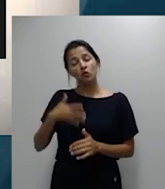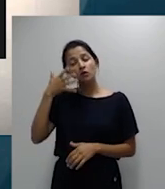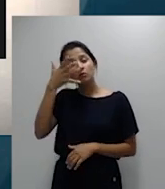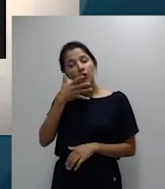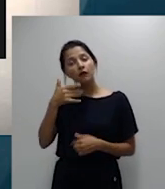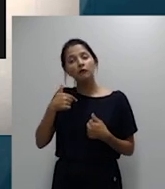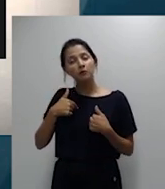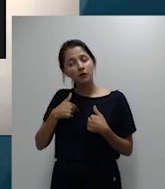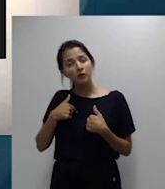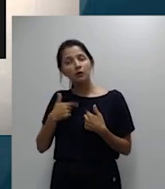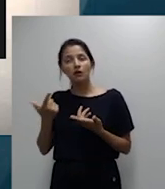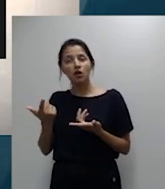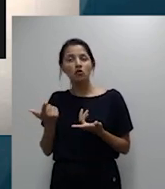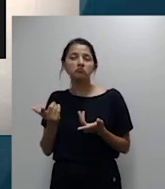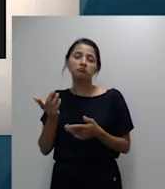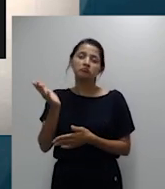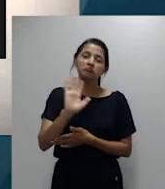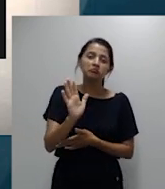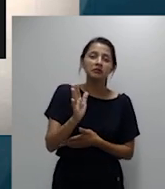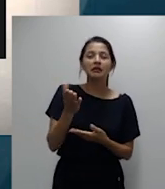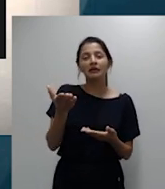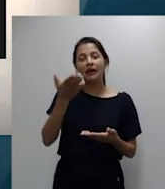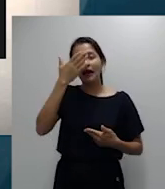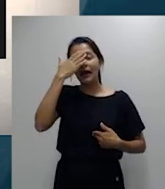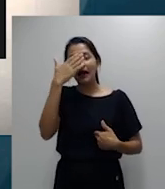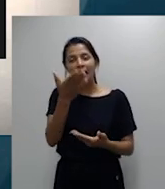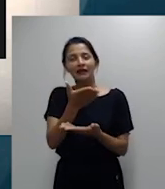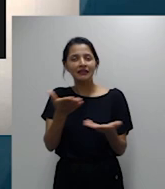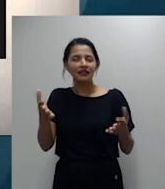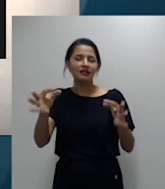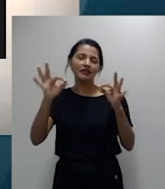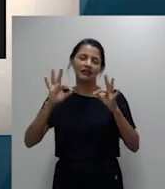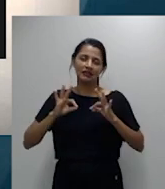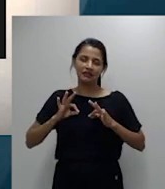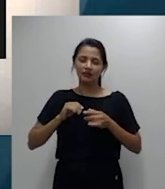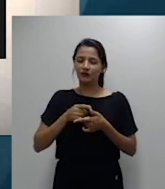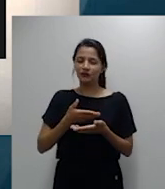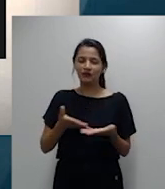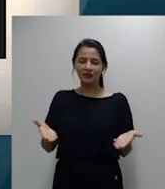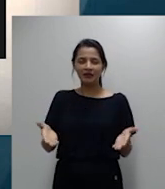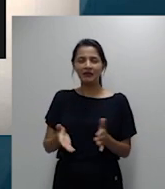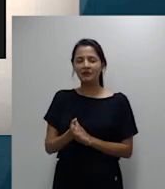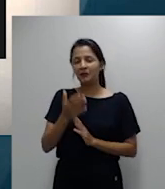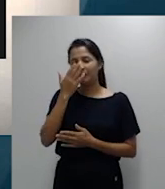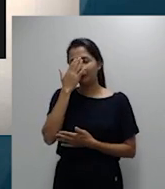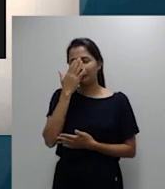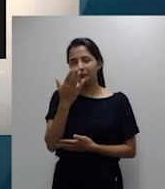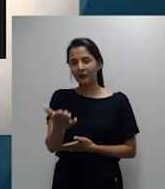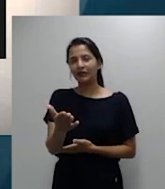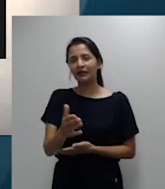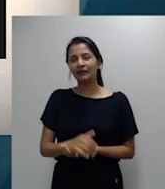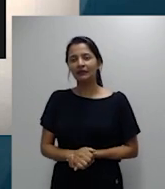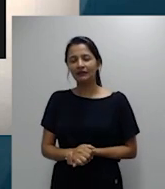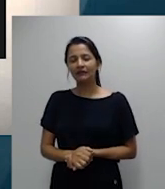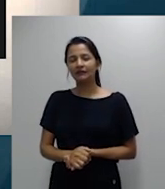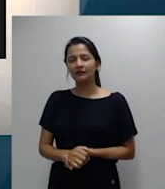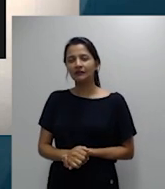eu me despeço e agradeço atenção de vossas excelências Muito obrigado